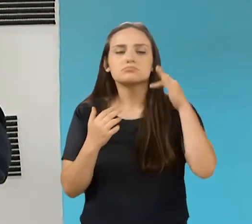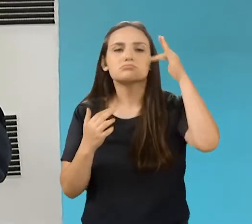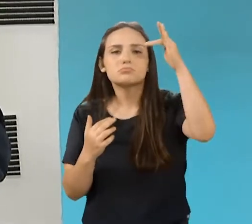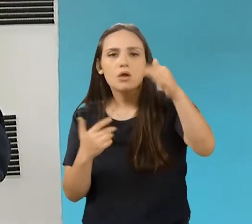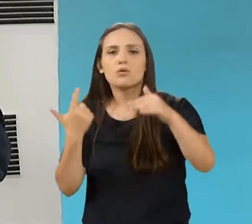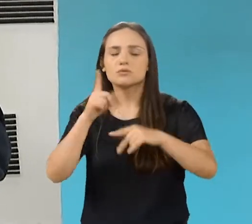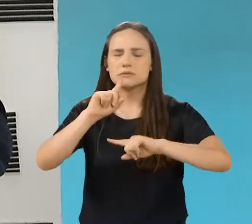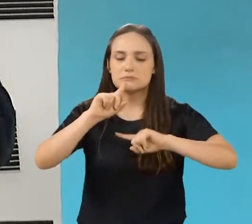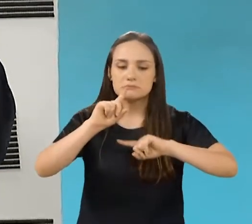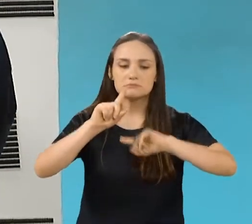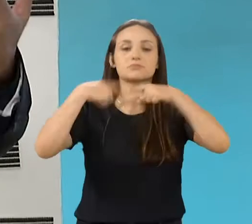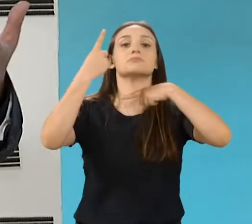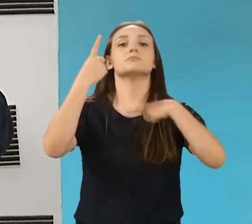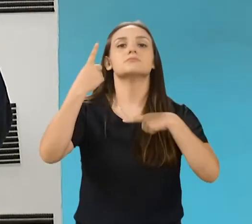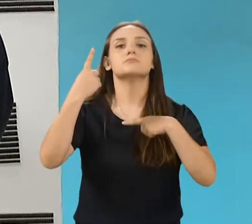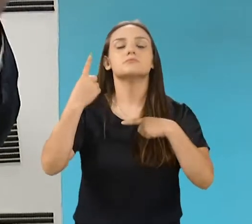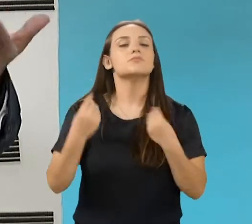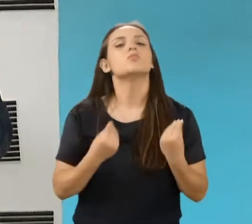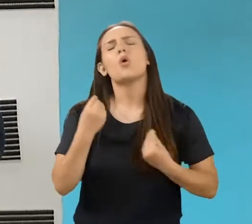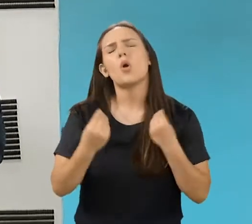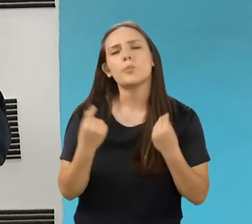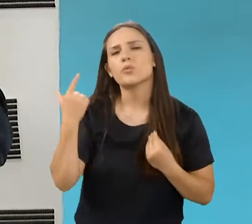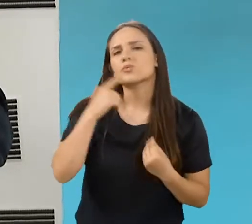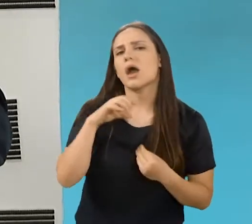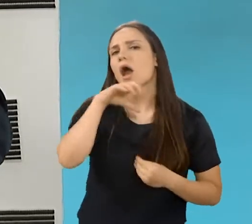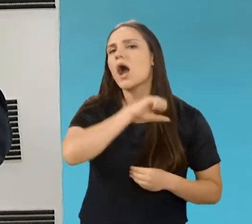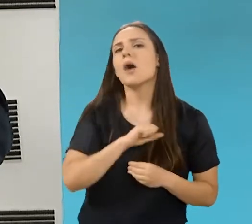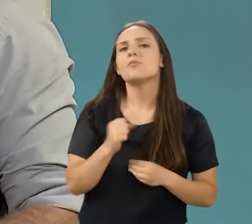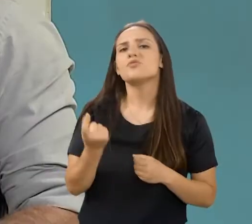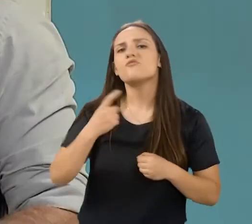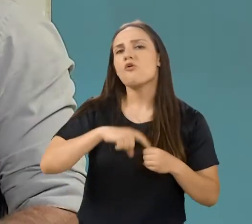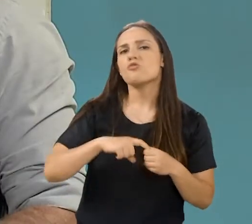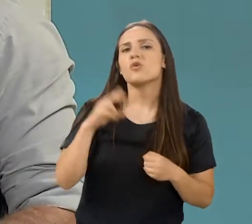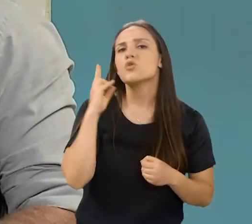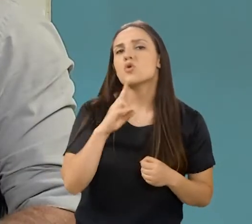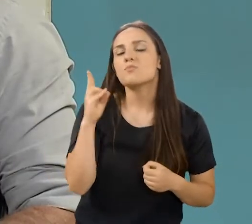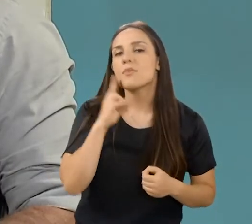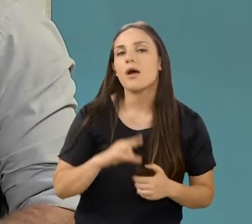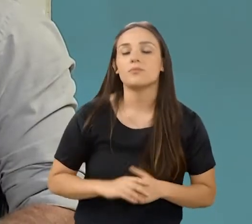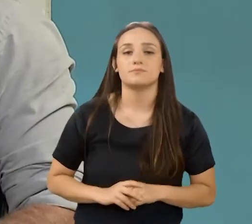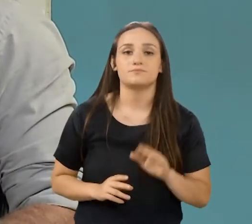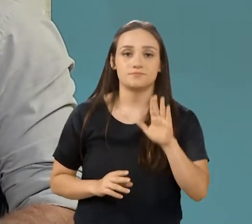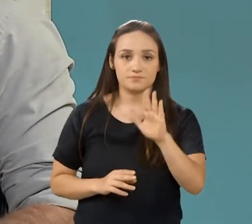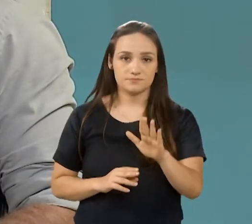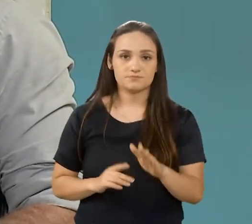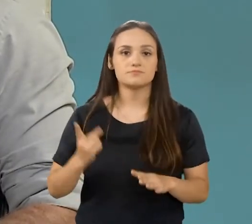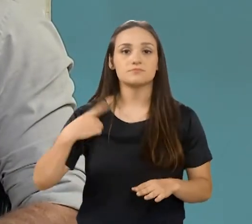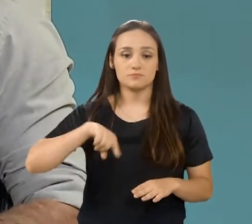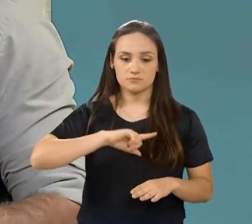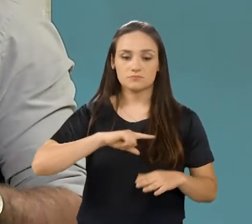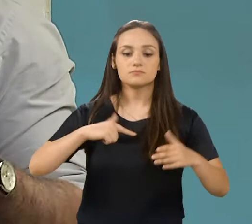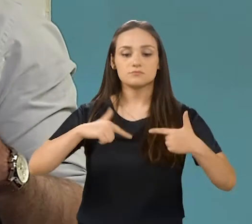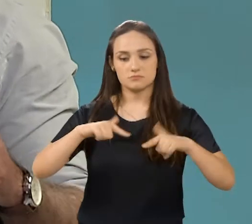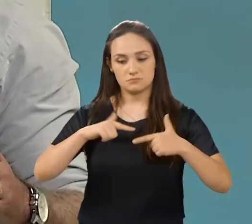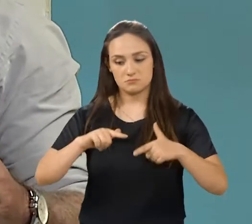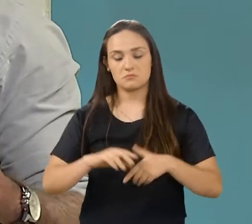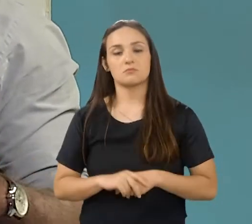superar essa situação, de ter uma recuperação mais rápida possível? Nós estamos trabalhando em algumas situações,